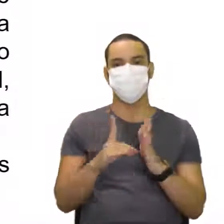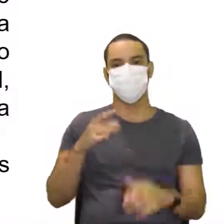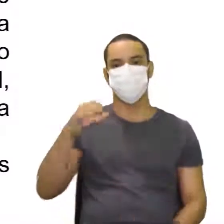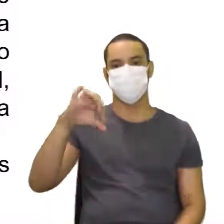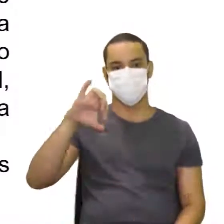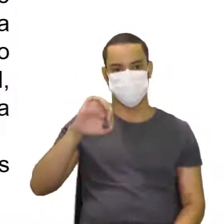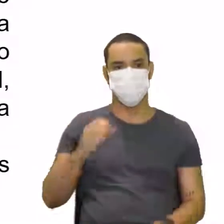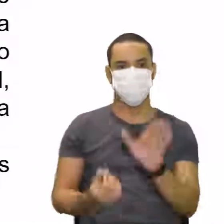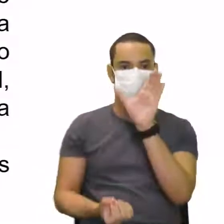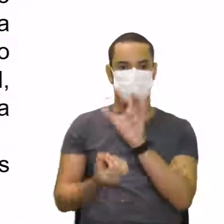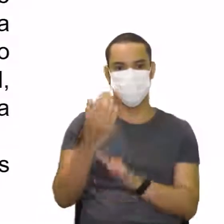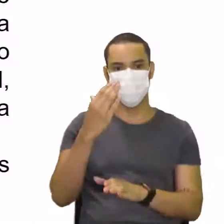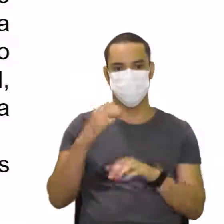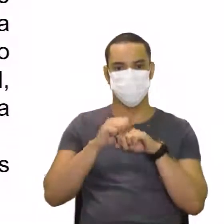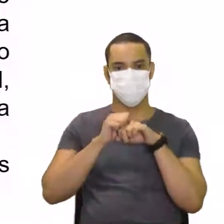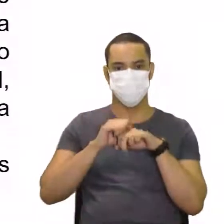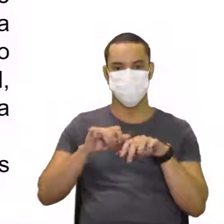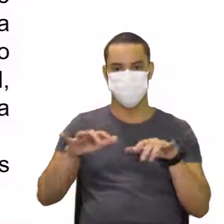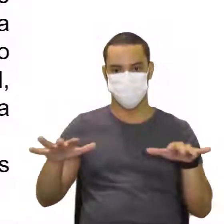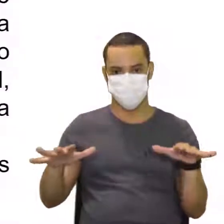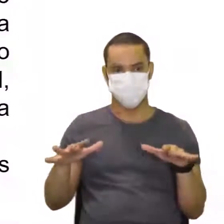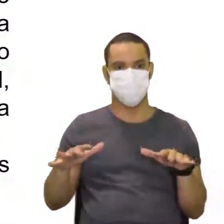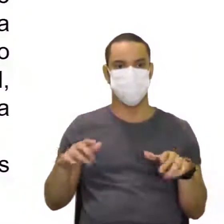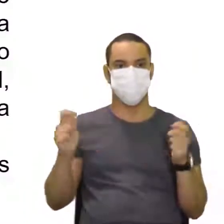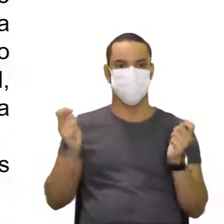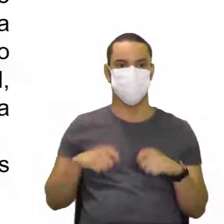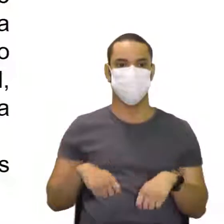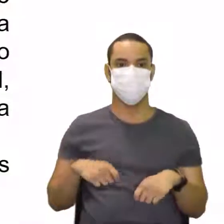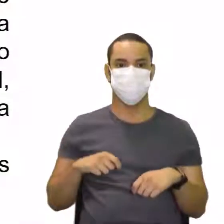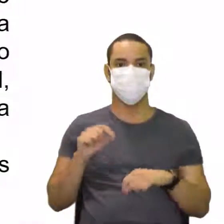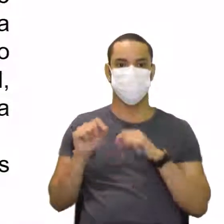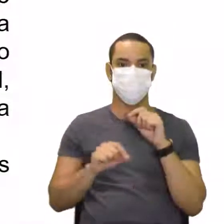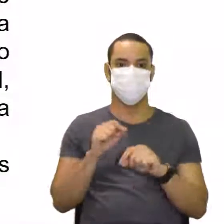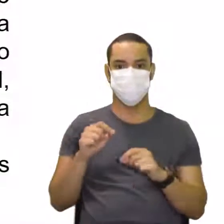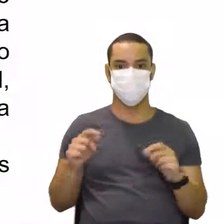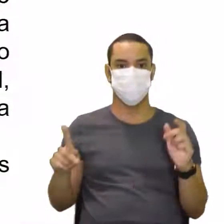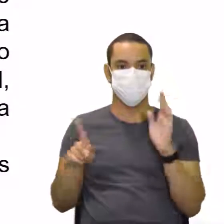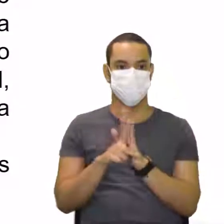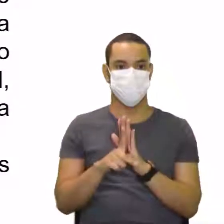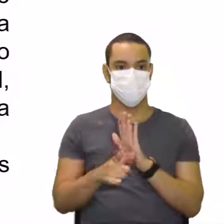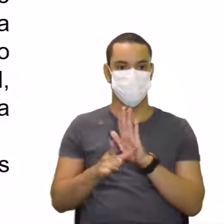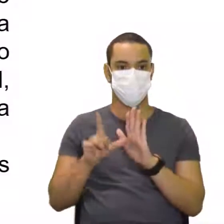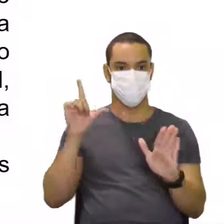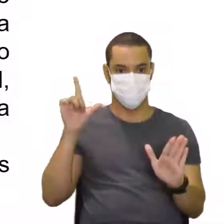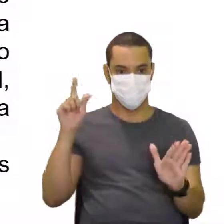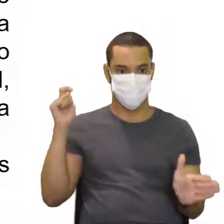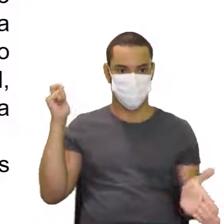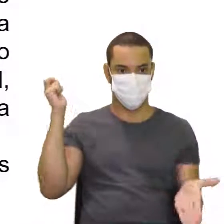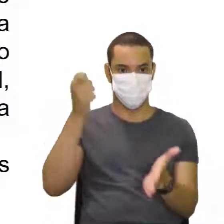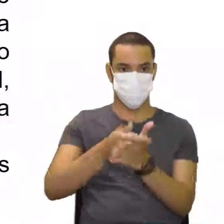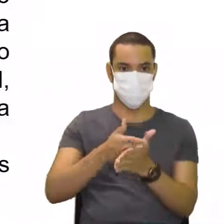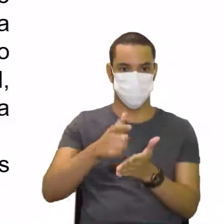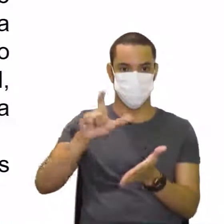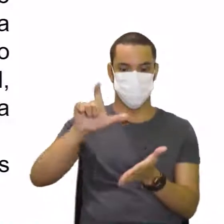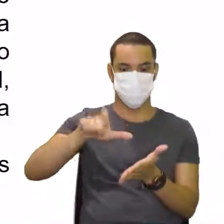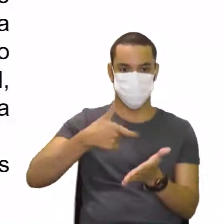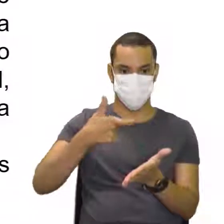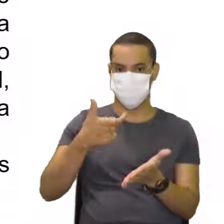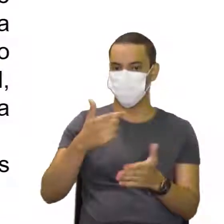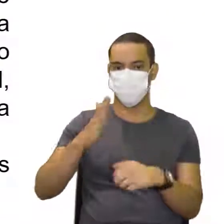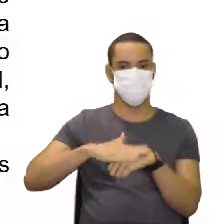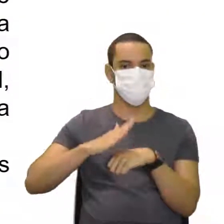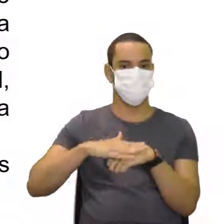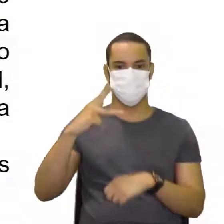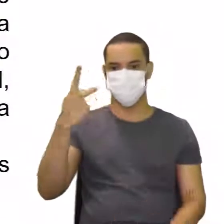o crescimento da rede se deu pela popularização do modo pré-pago. Você vai lá e coloca o crédito quando você quiser,